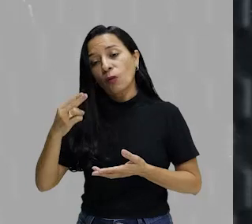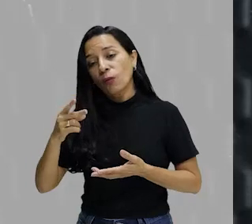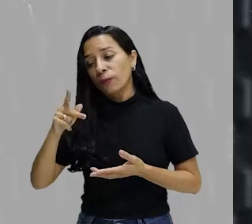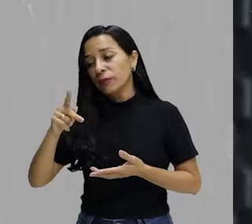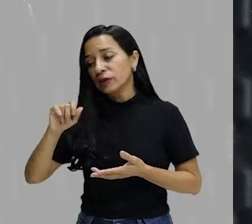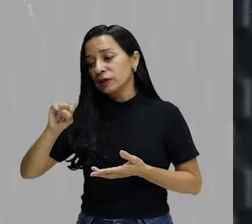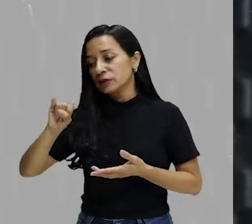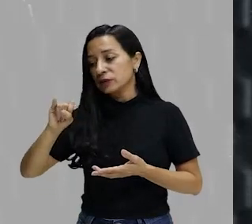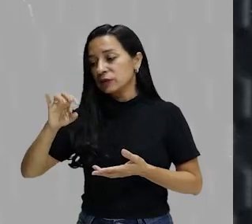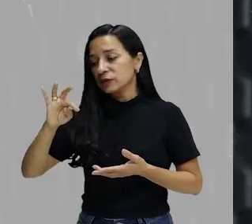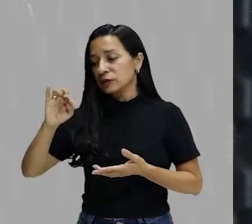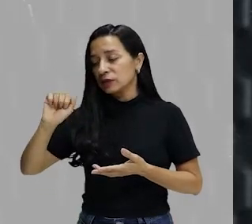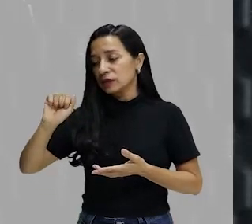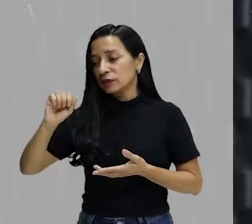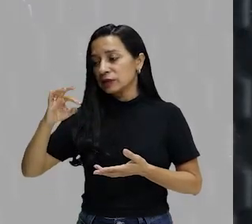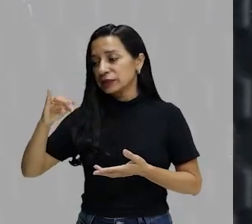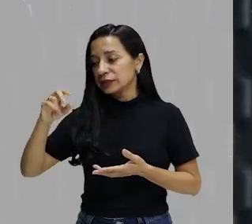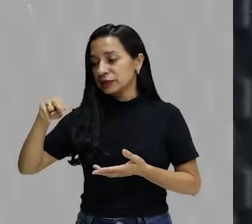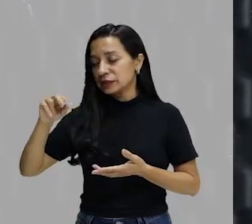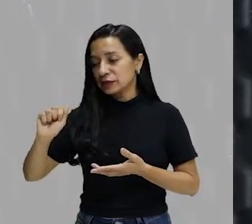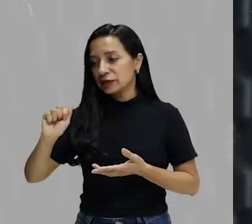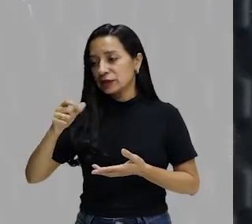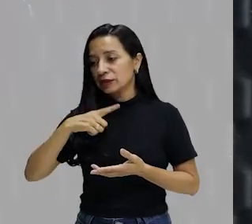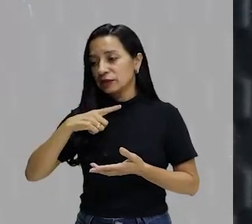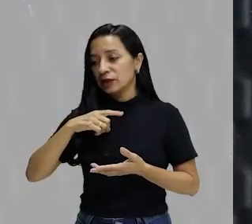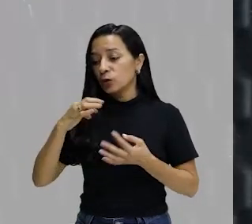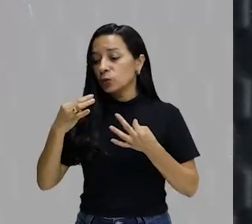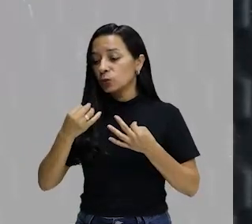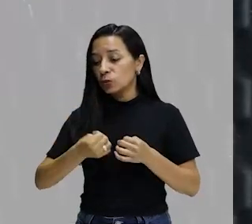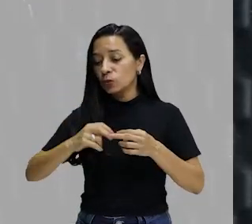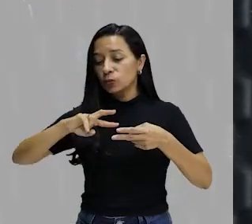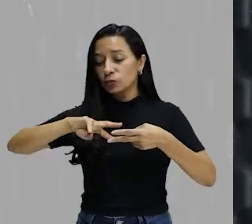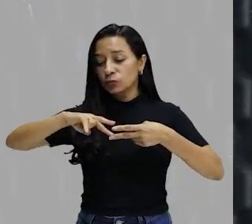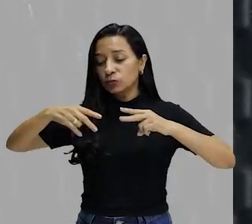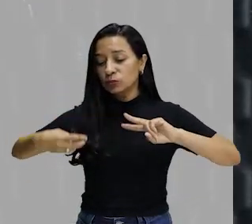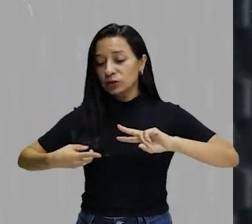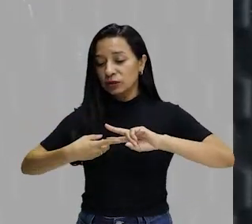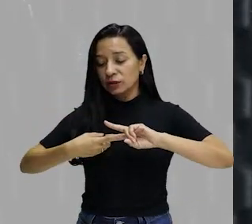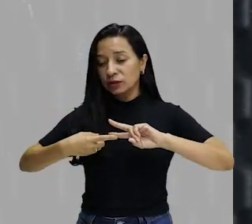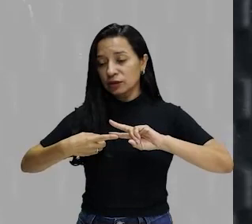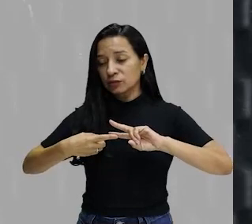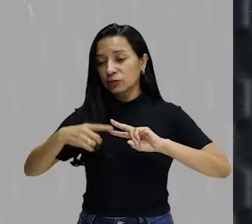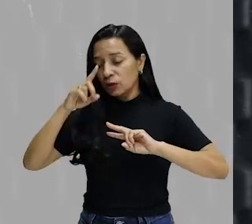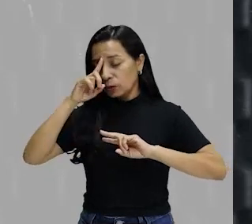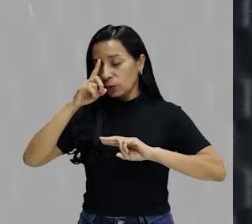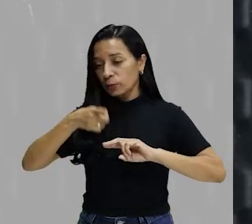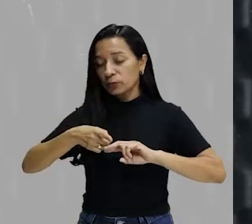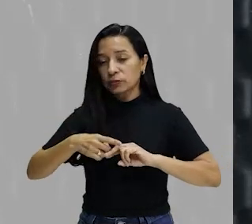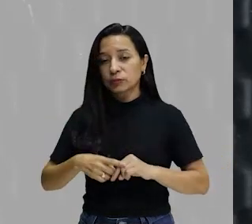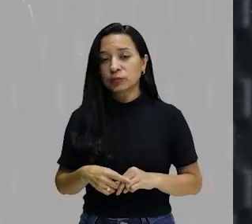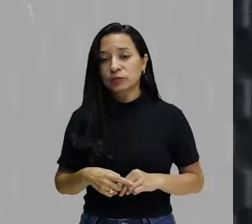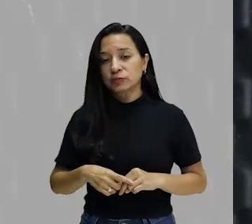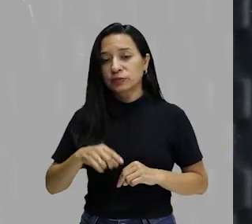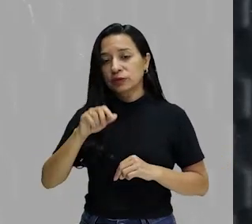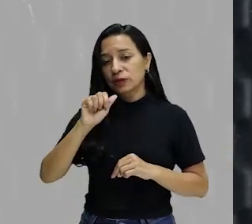ele vai ter todos os alelos dominantes. Ele é puro, geração parental. Então, ele vai ser